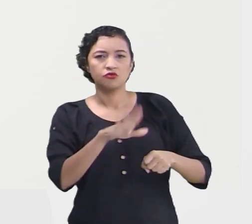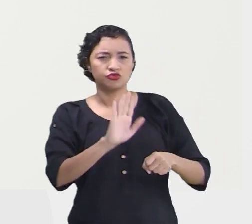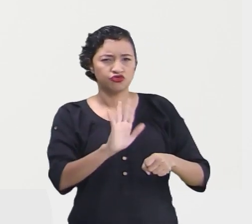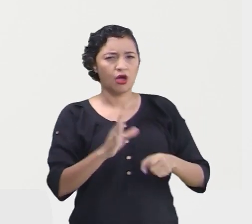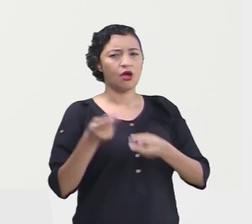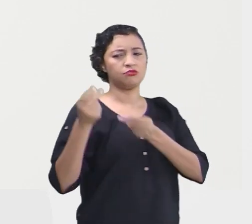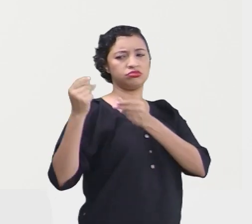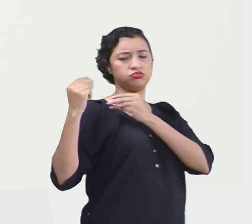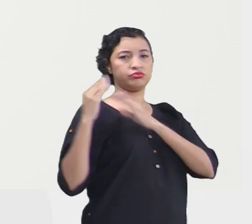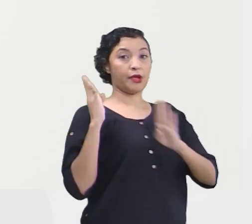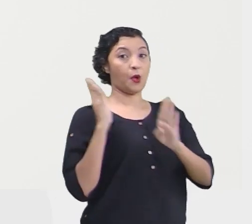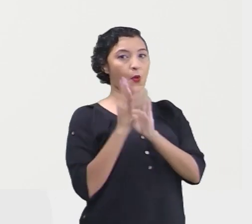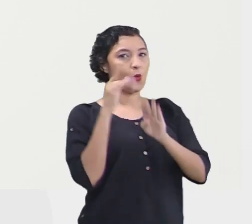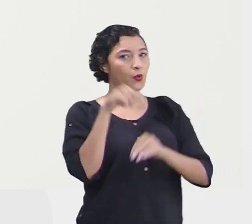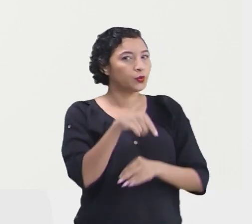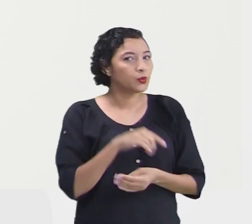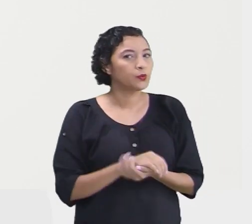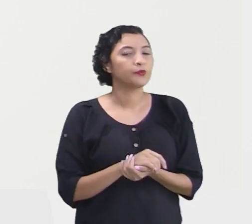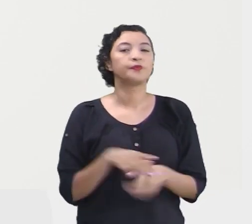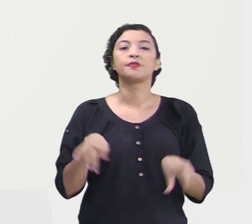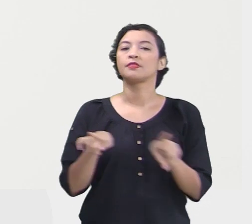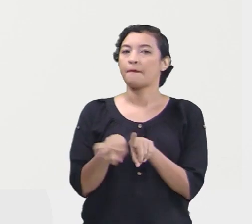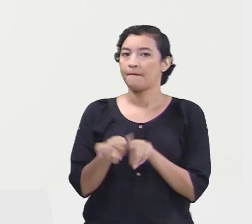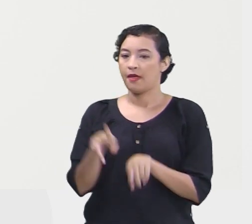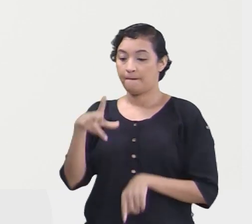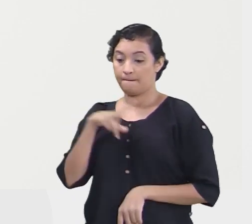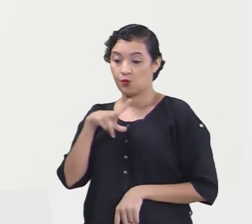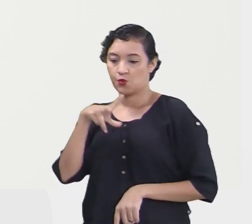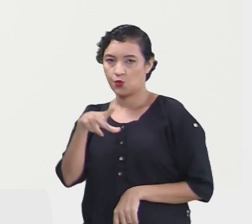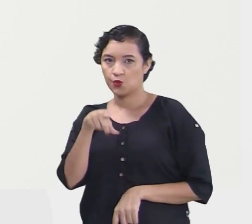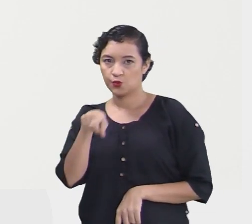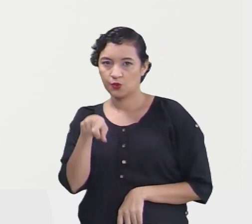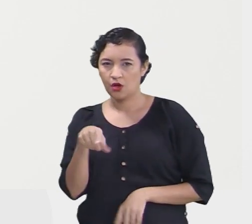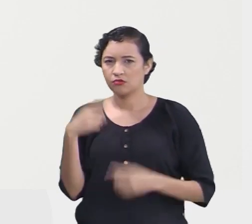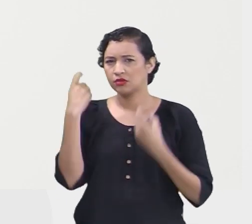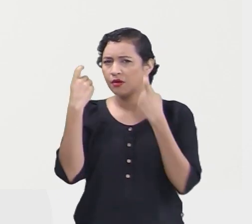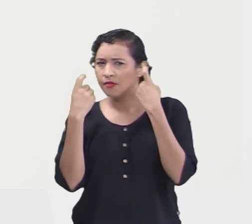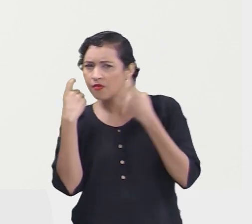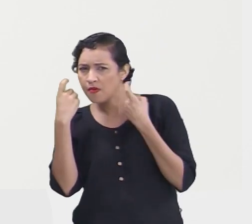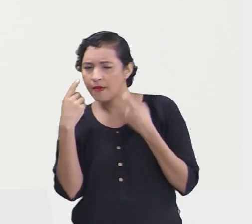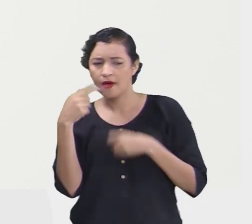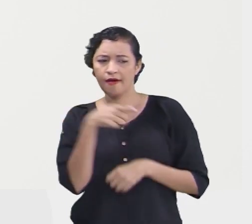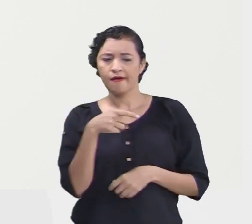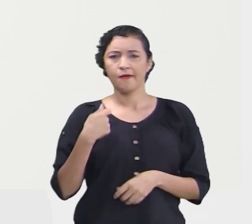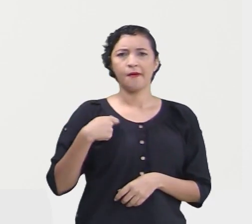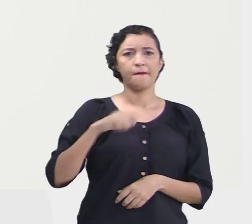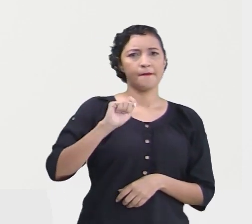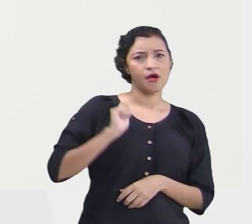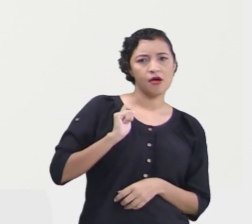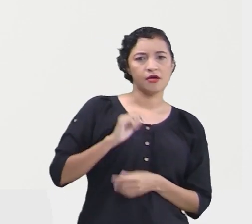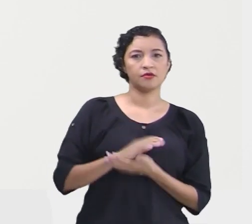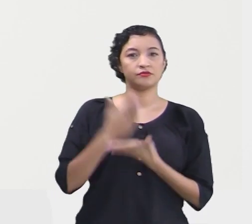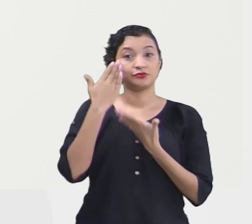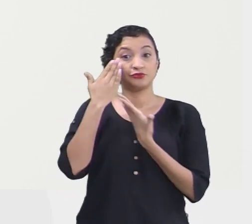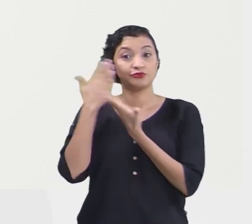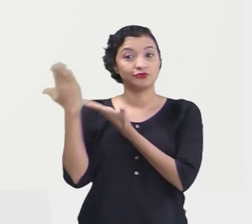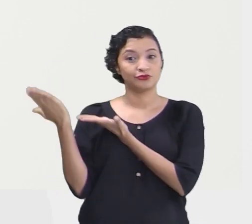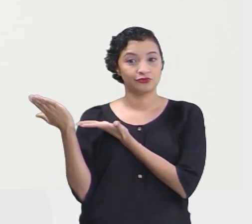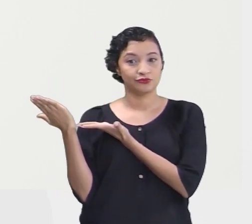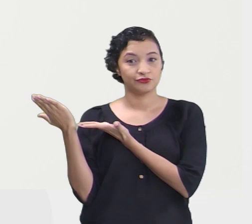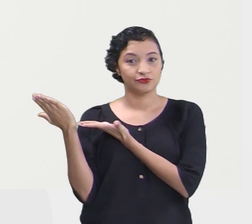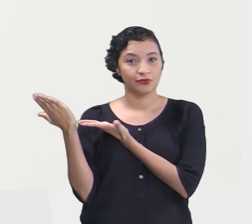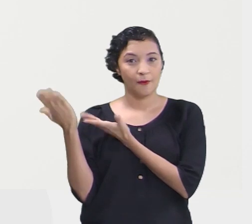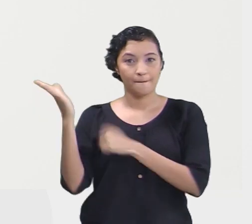sentia seu império colonial ameaçado pela Espanha e por outras nações. Olha essas duas bandeiras. Bandeira